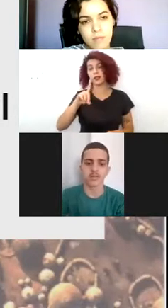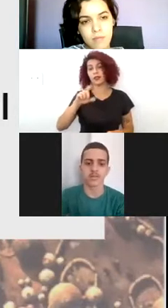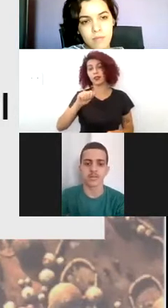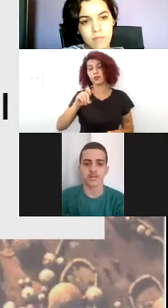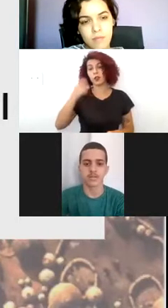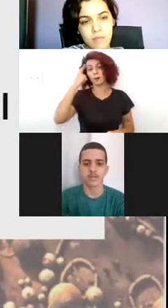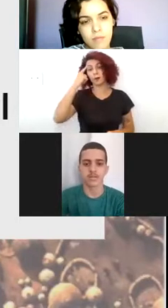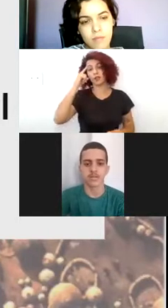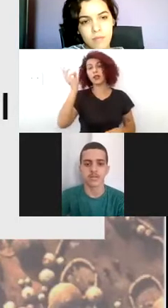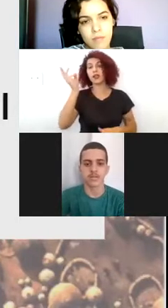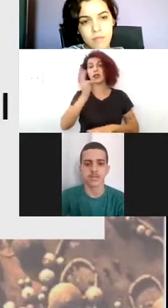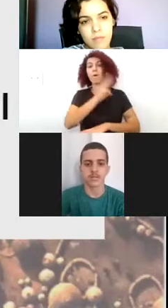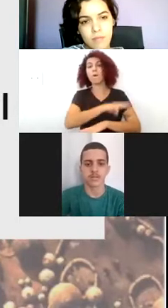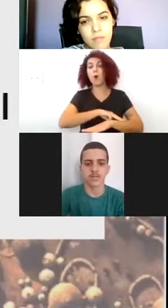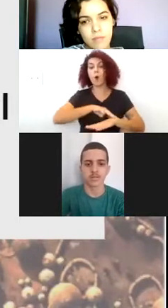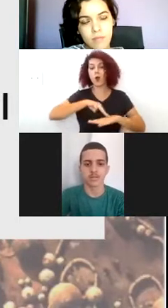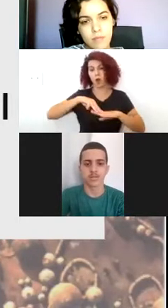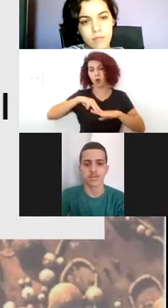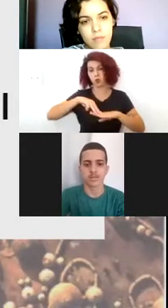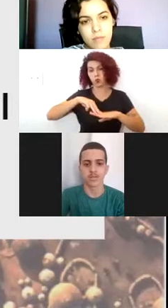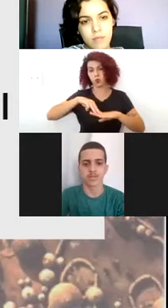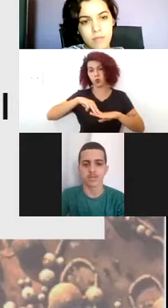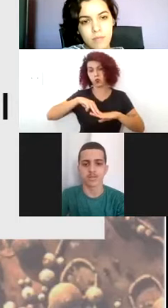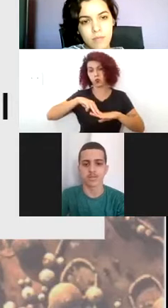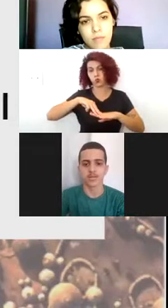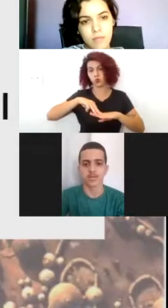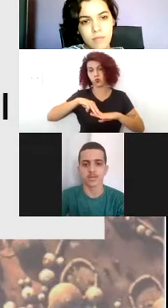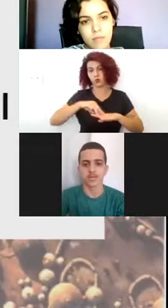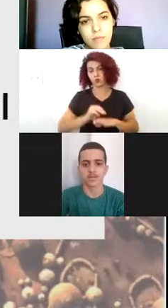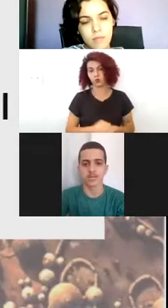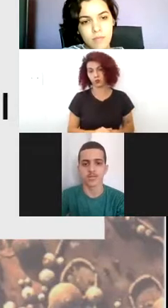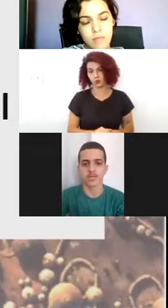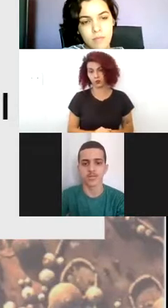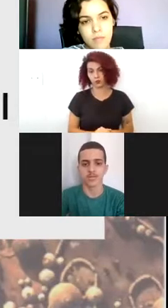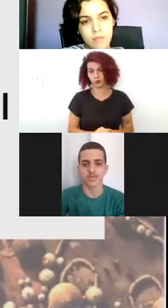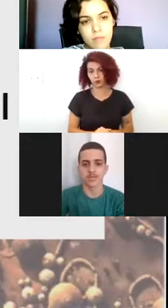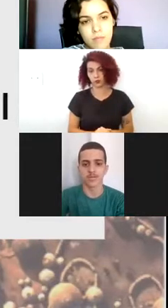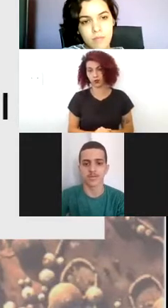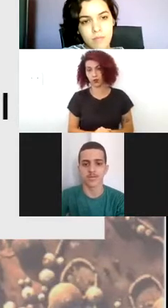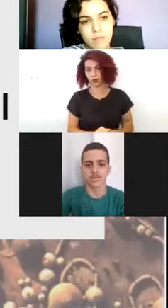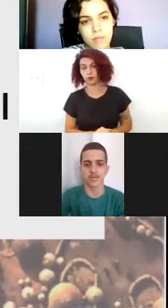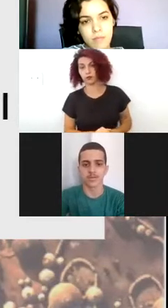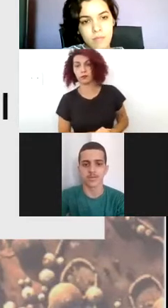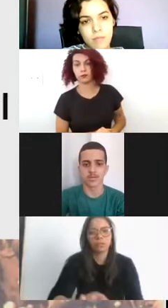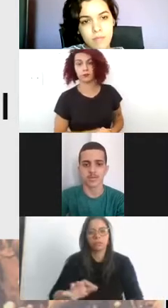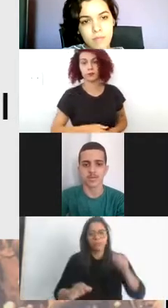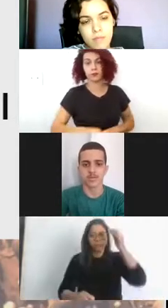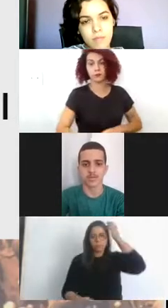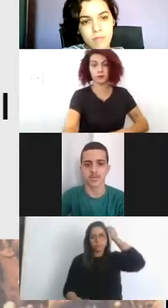ela é baseada em uma estrutura colonial é muito bem definida Tá